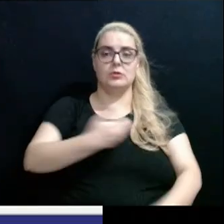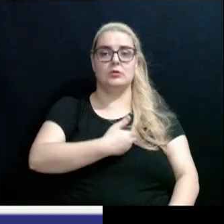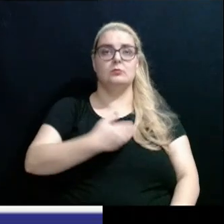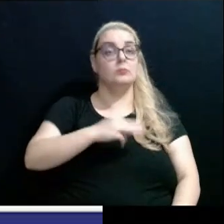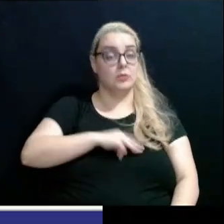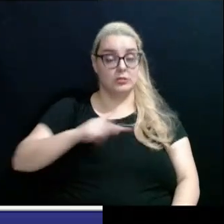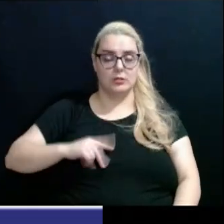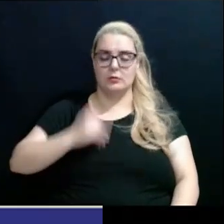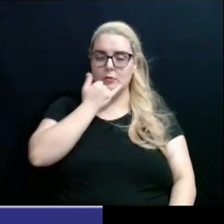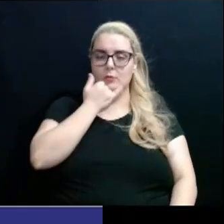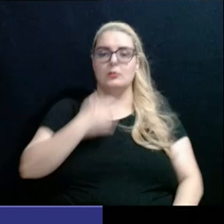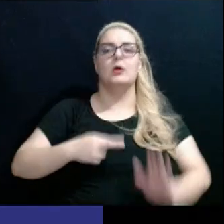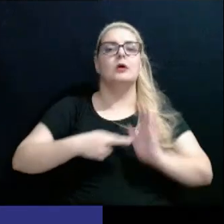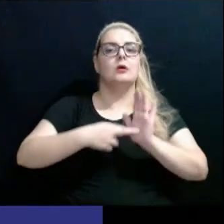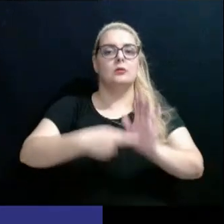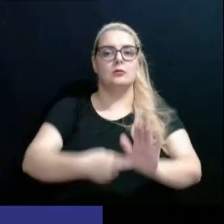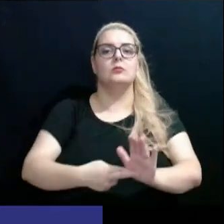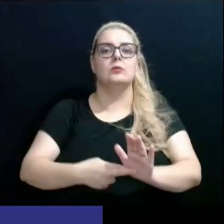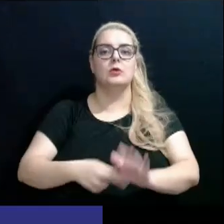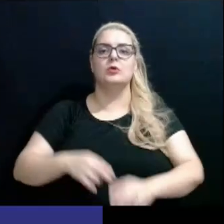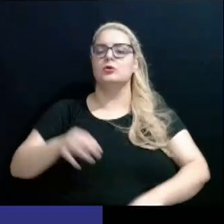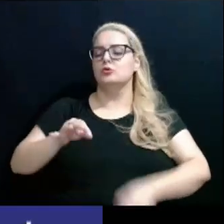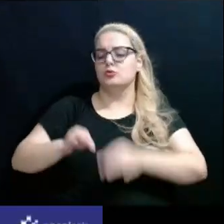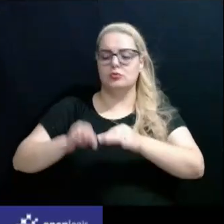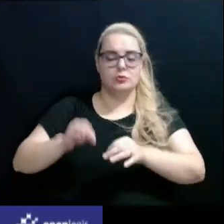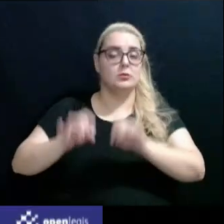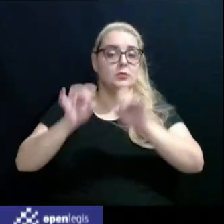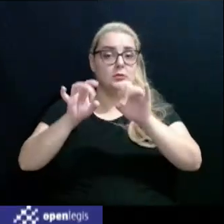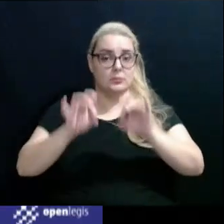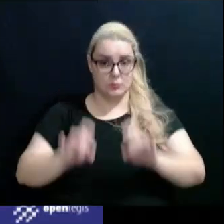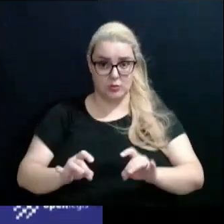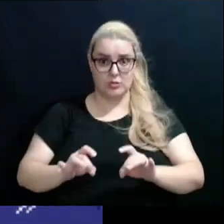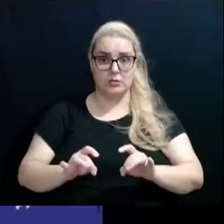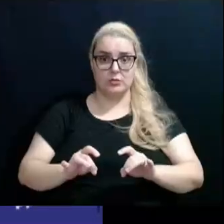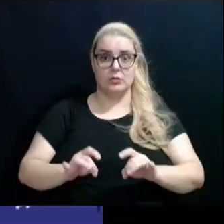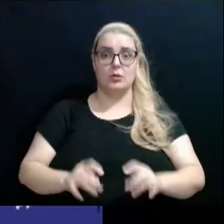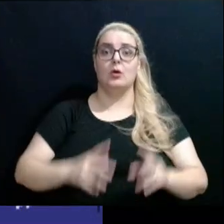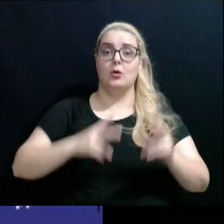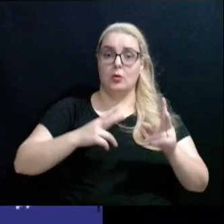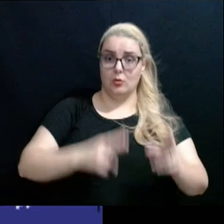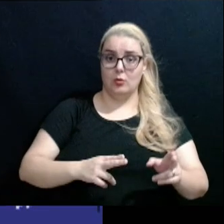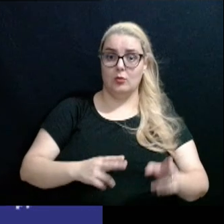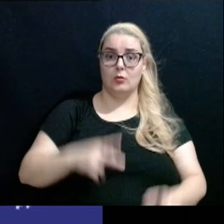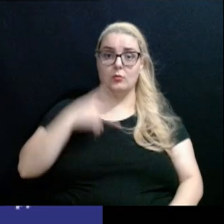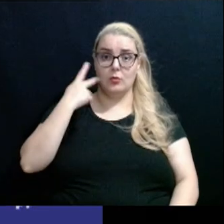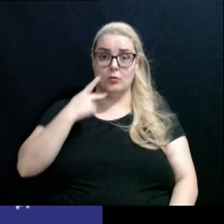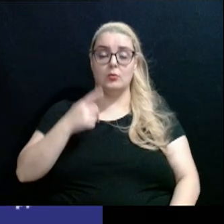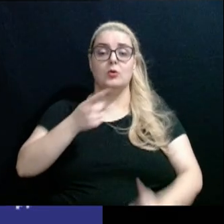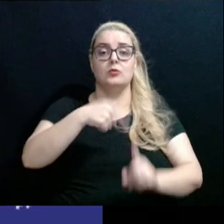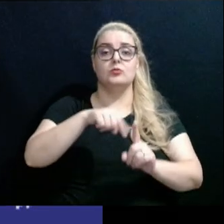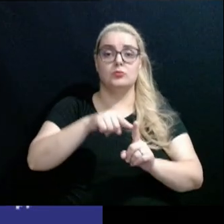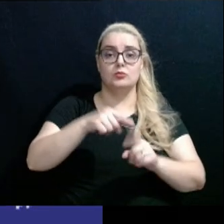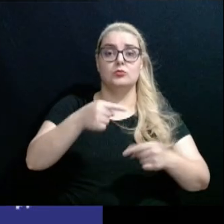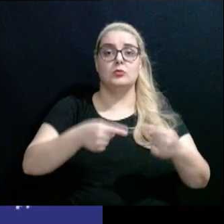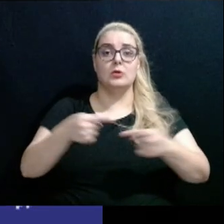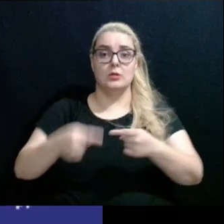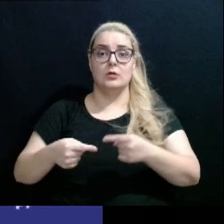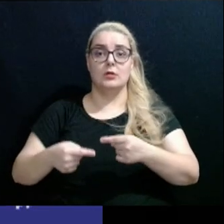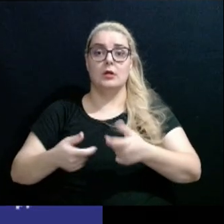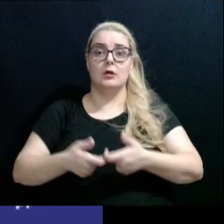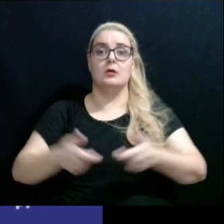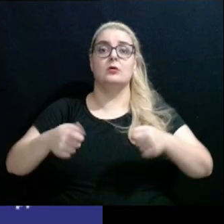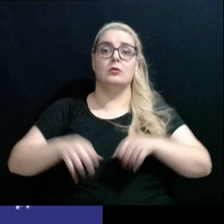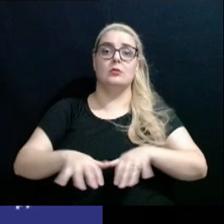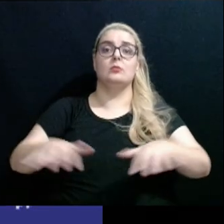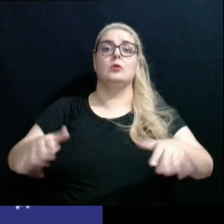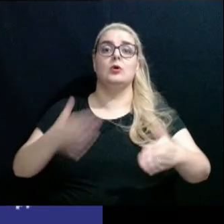representantes sindicais, juristas, especialistas. De acordo com o parlamentar, o objetivo do debate é ampliar o